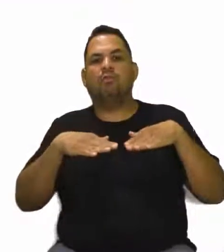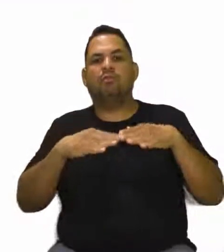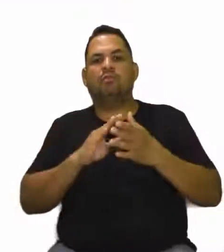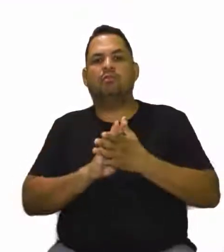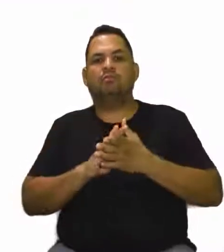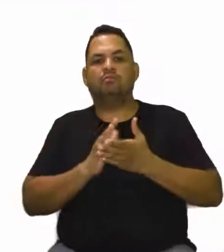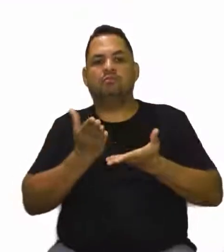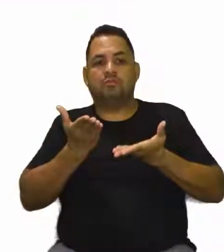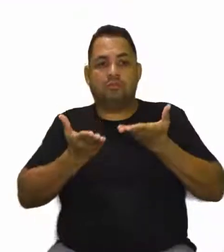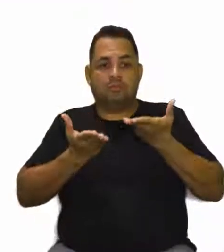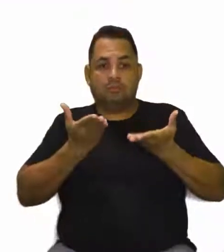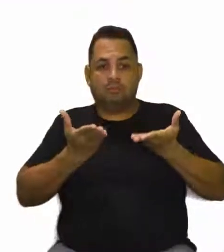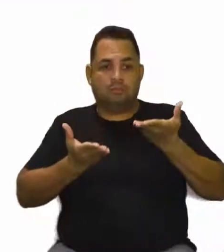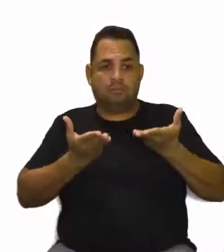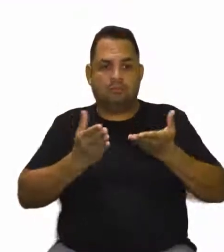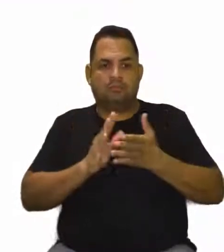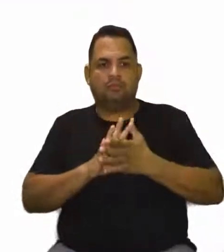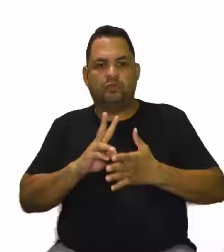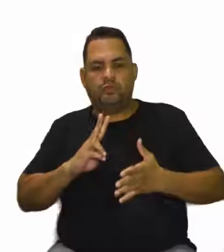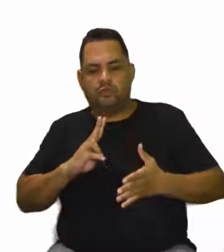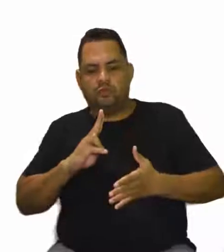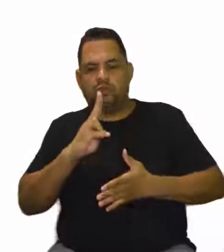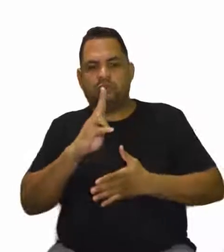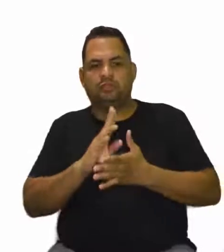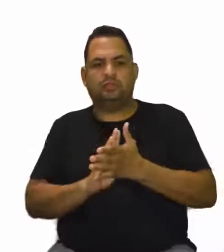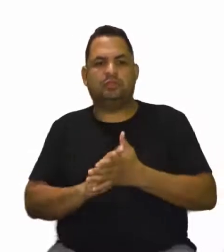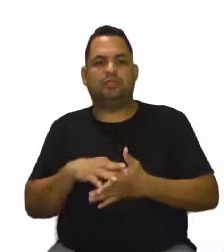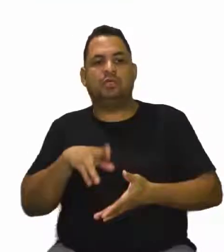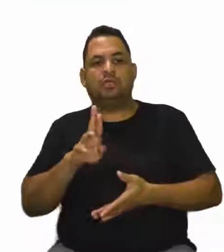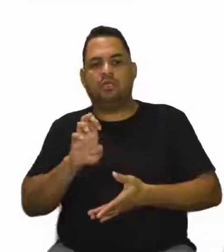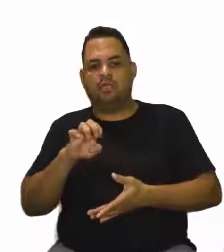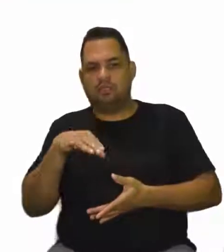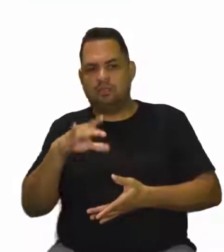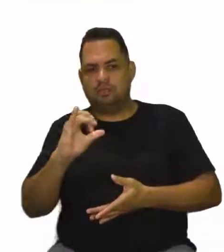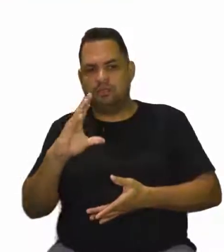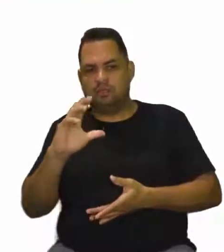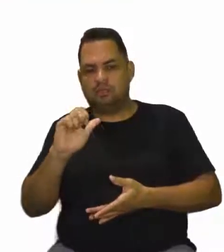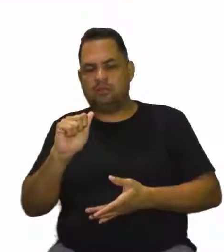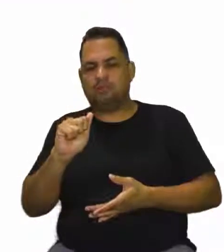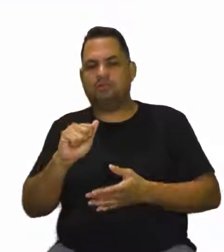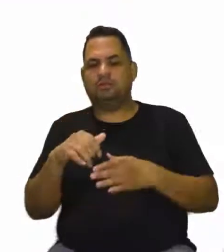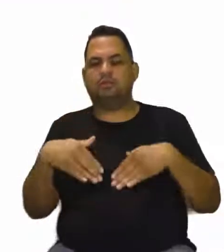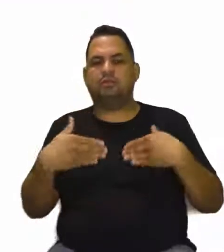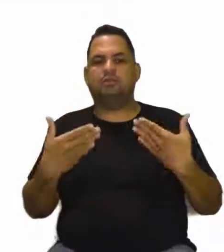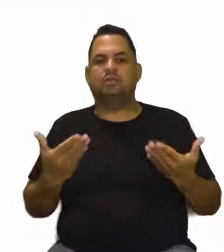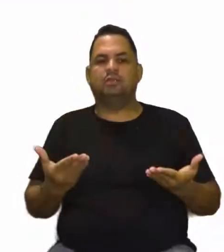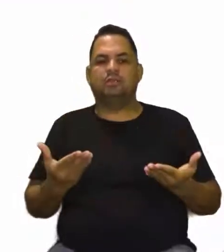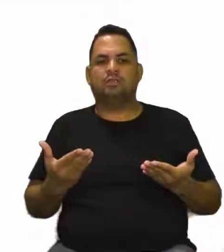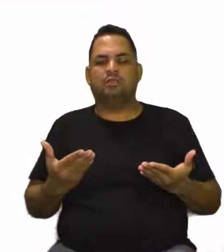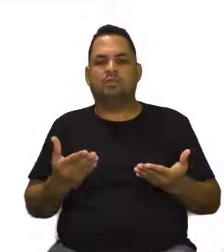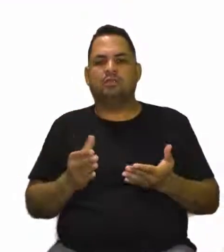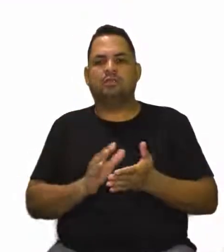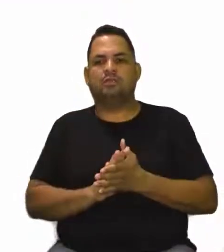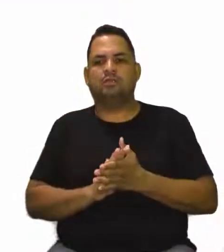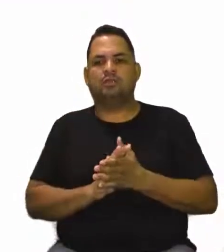O equilíbrio, a força, a resistência,